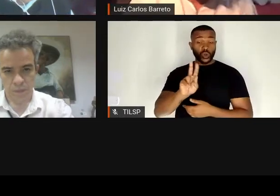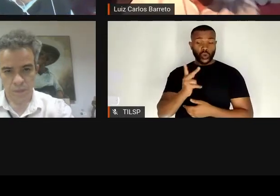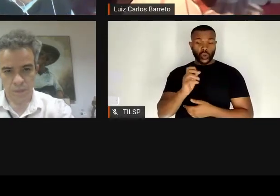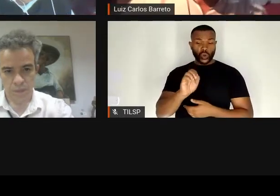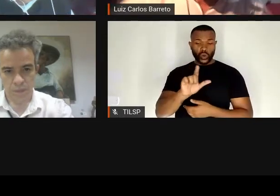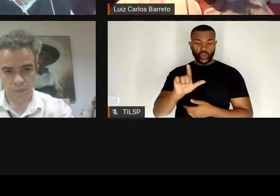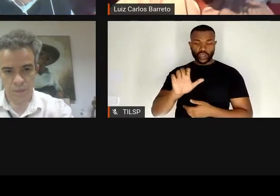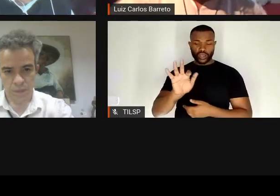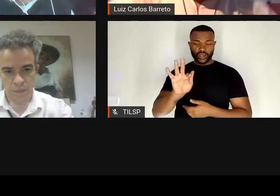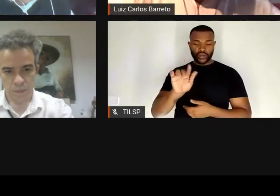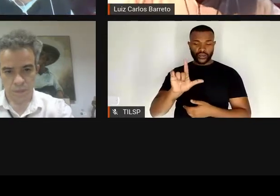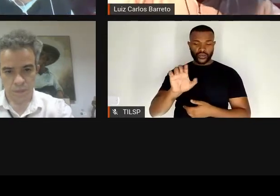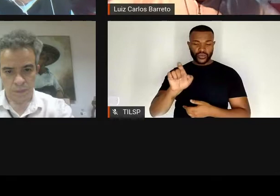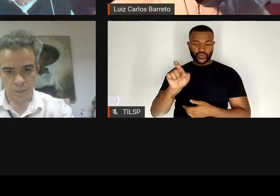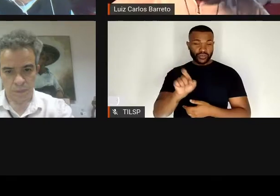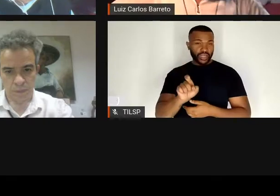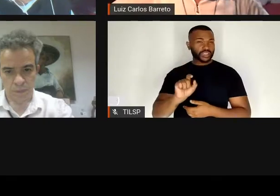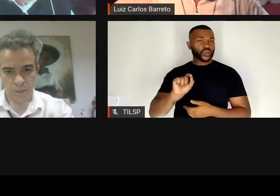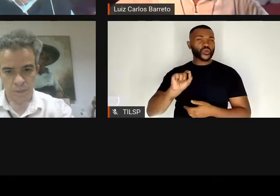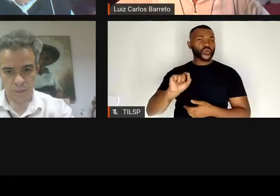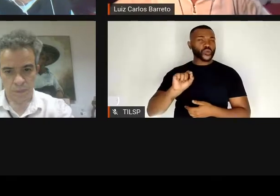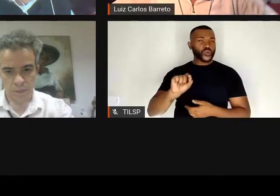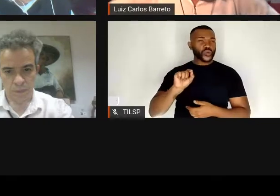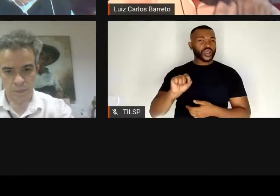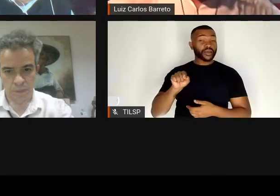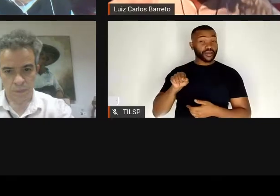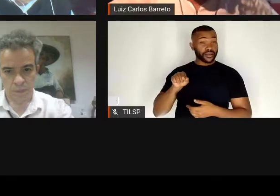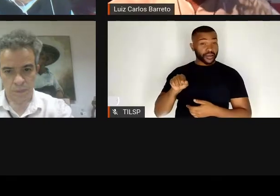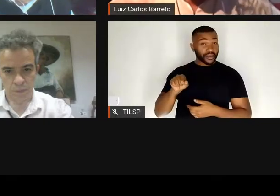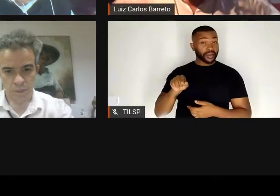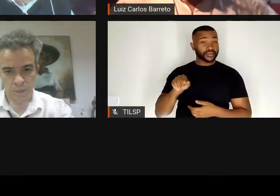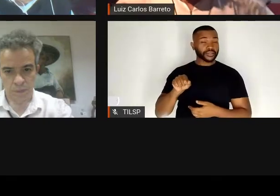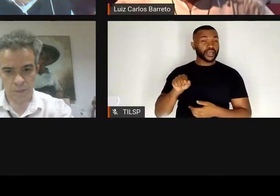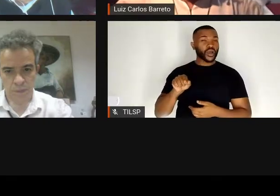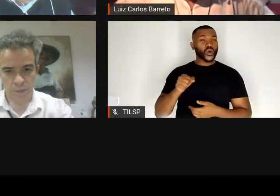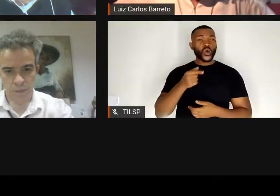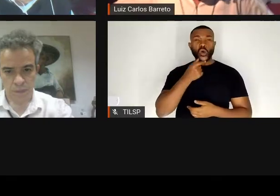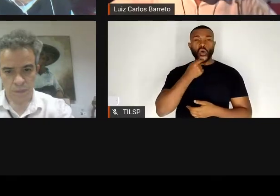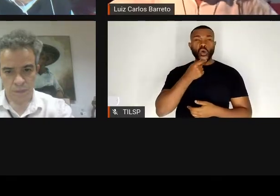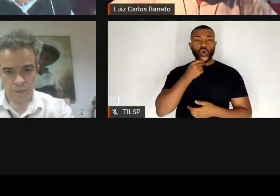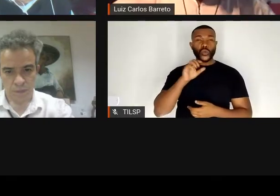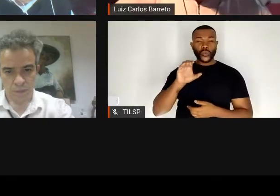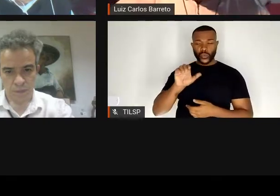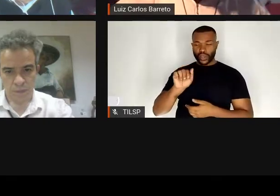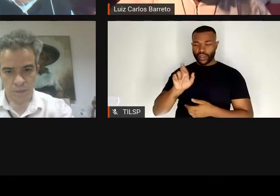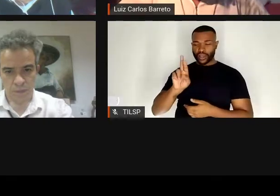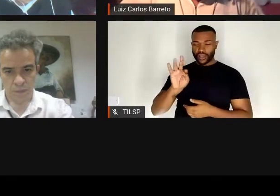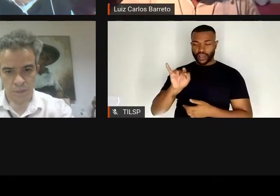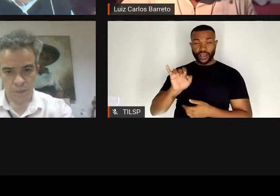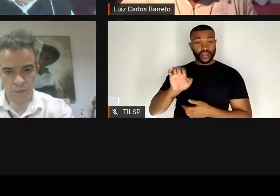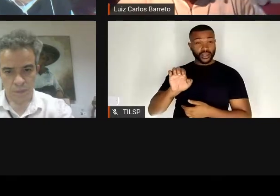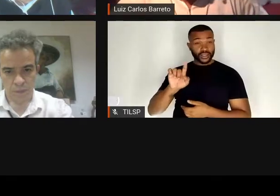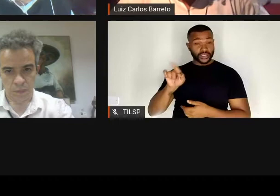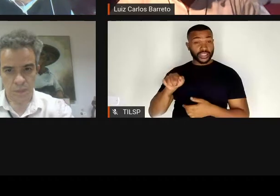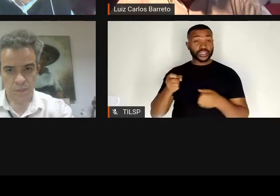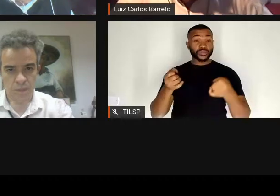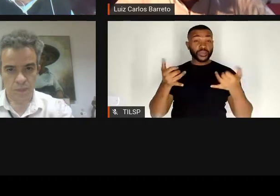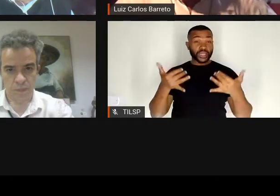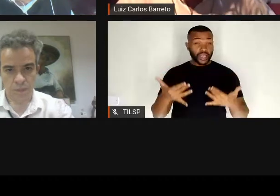era aquela máquina que você, como dizia o Cartier-Bresson, a Rolleiflex